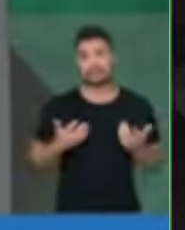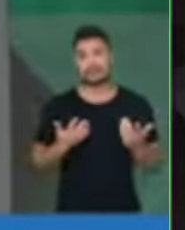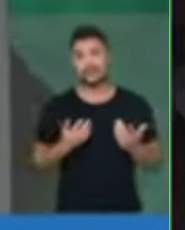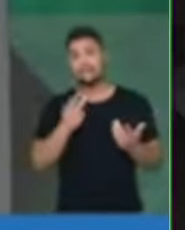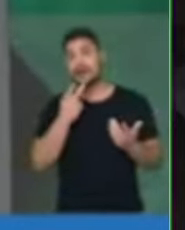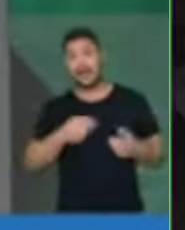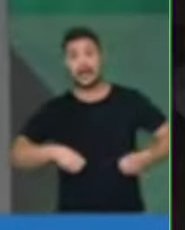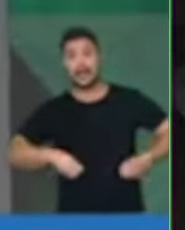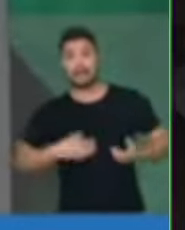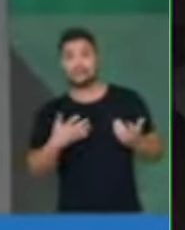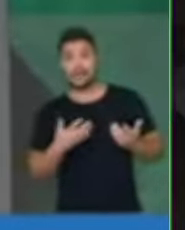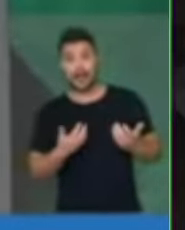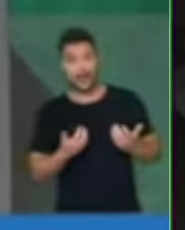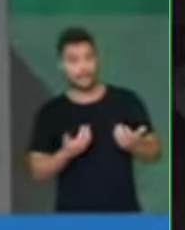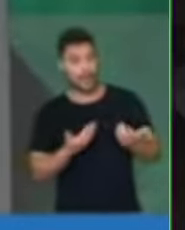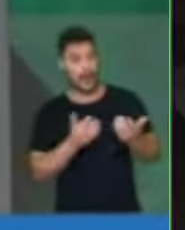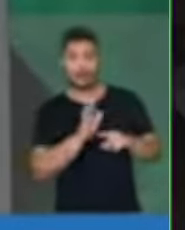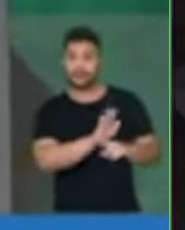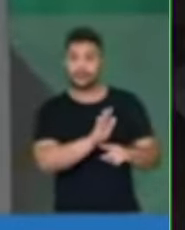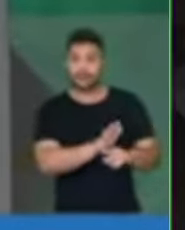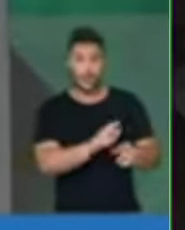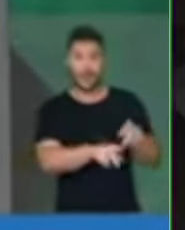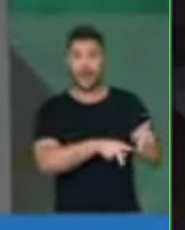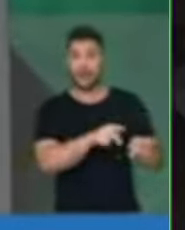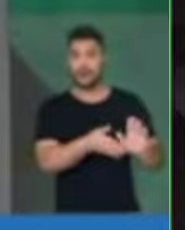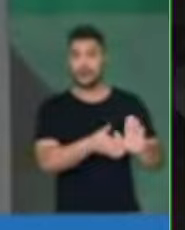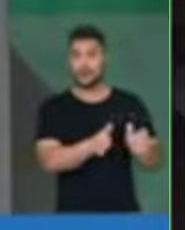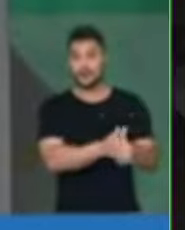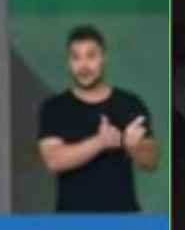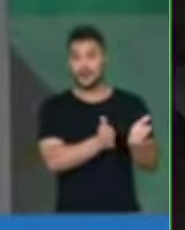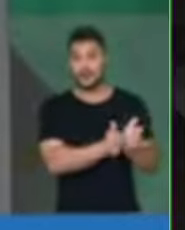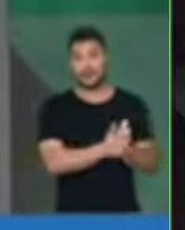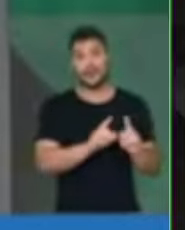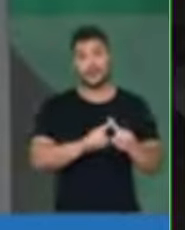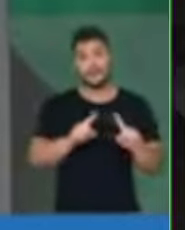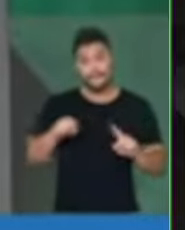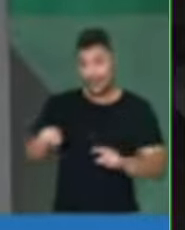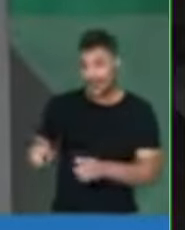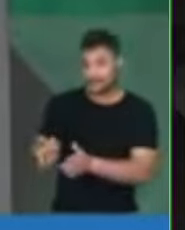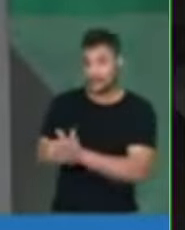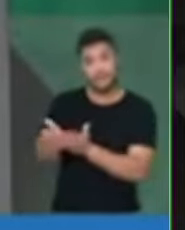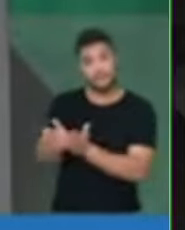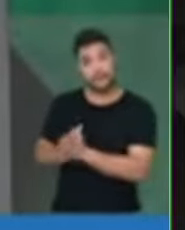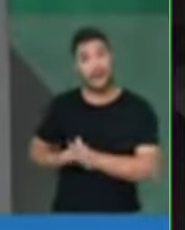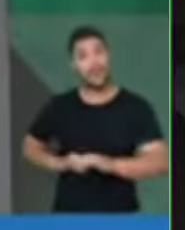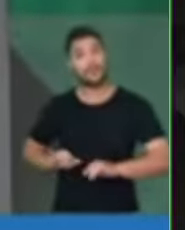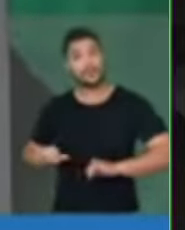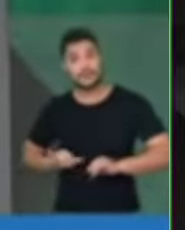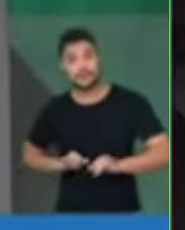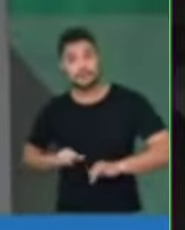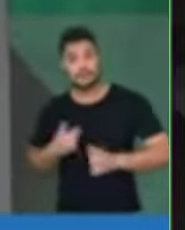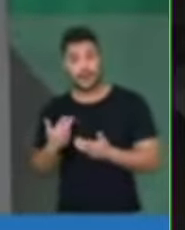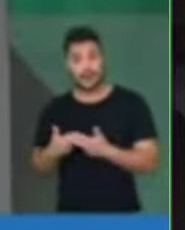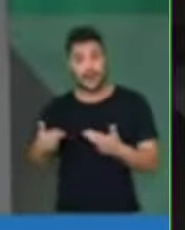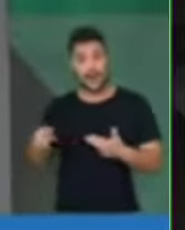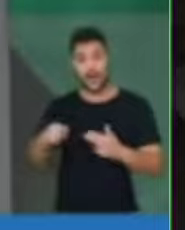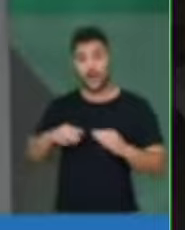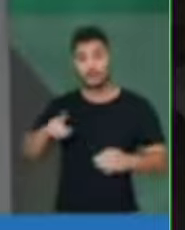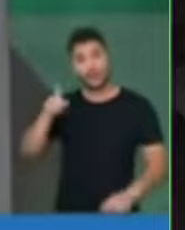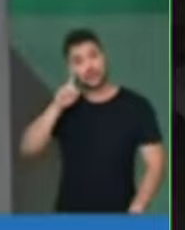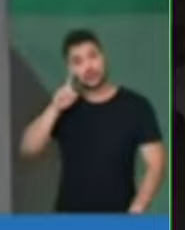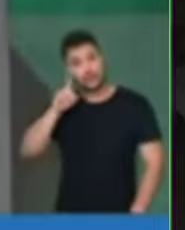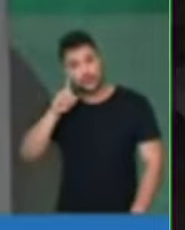gastando para botar o pobre no orçamento. Mas o pobre está sentindo na pele que as coisas estão todo